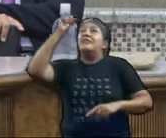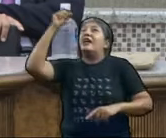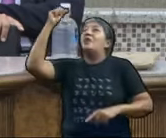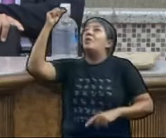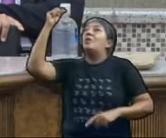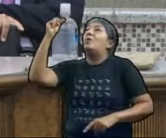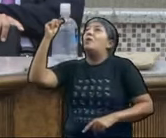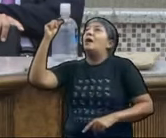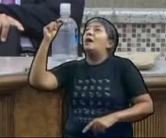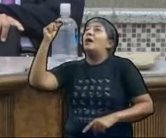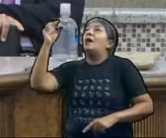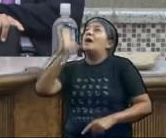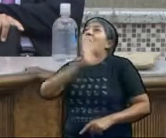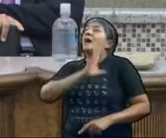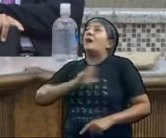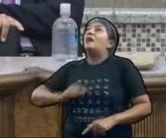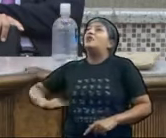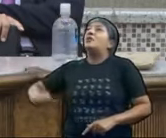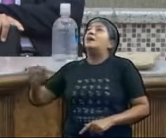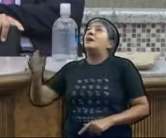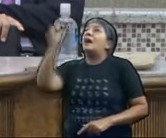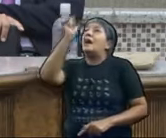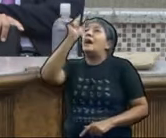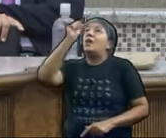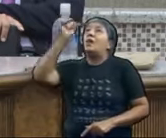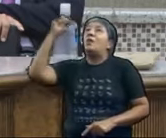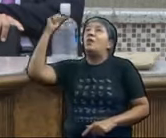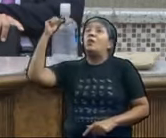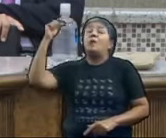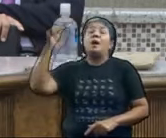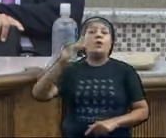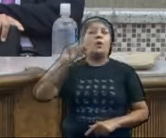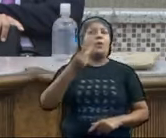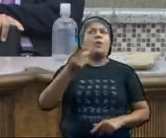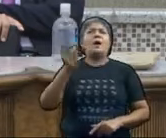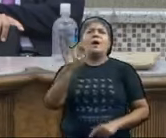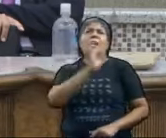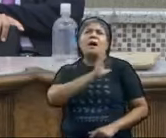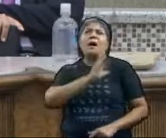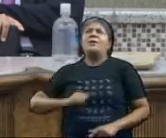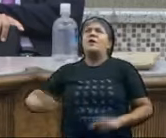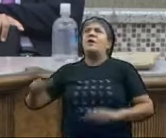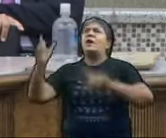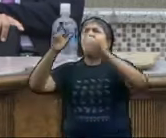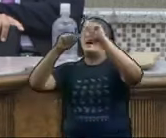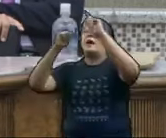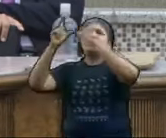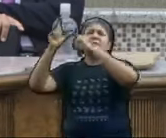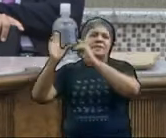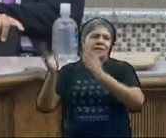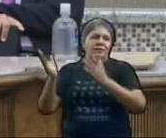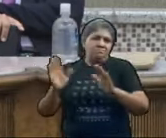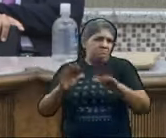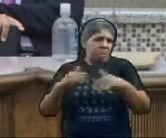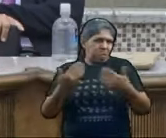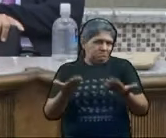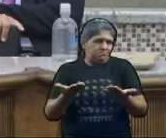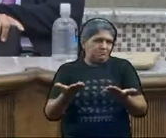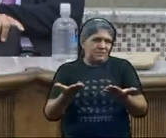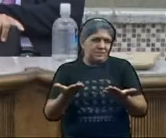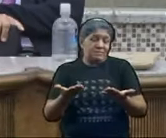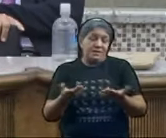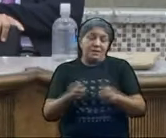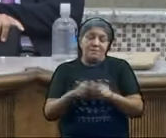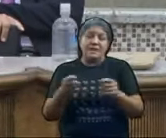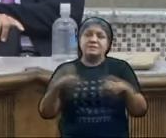de feiticeiros. E a Bíblia diz que eles não entrarão lá. Porque para entrar nessa cidade, nesse